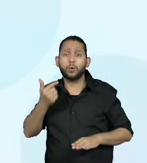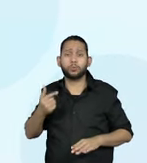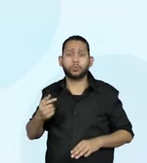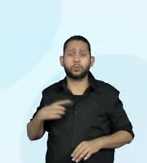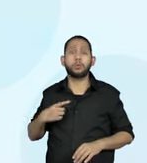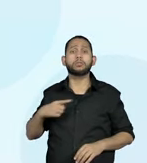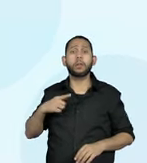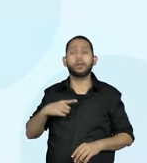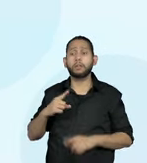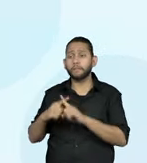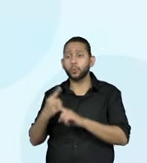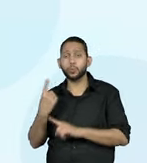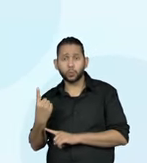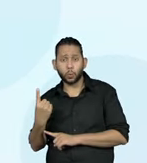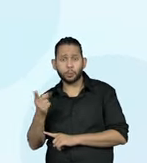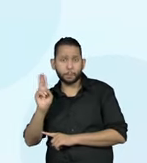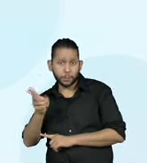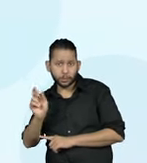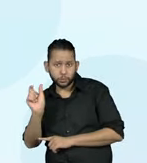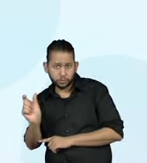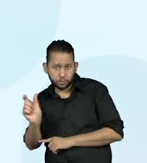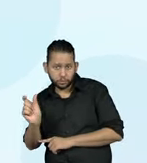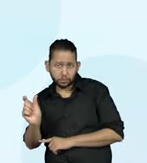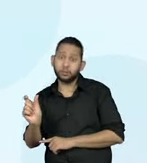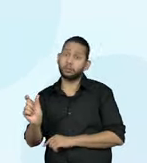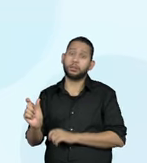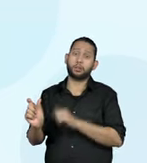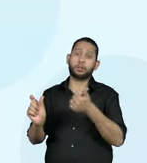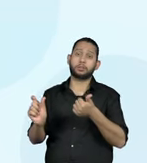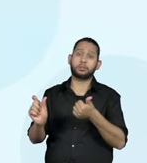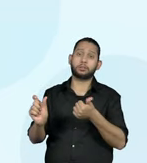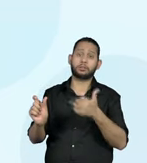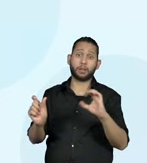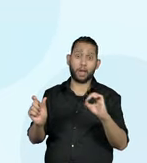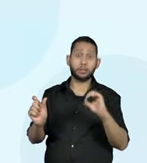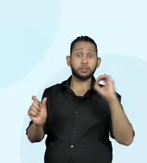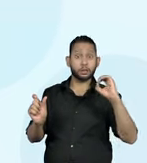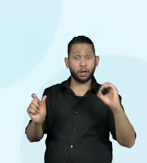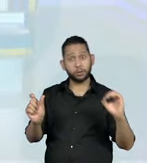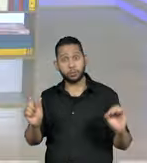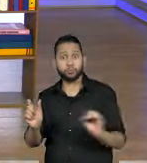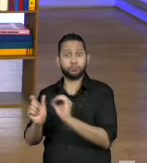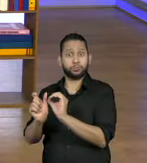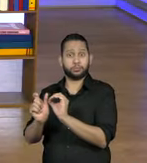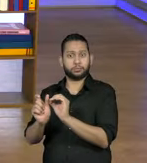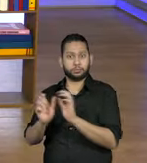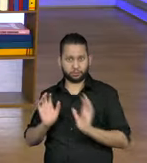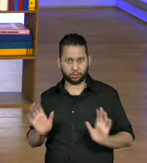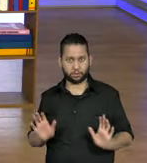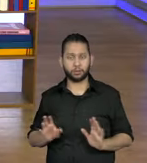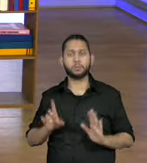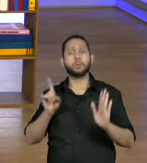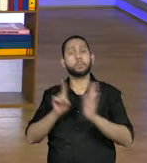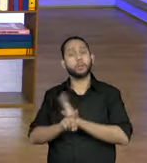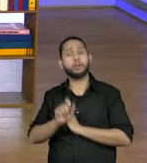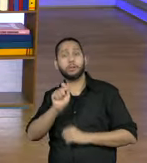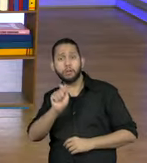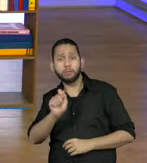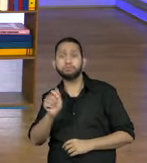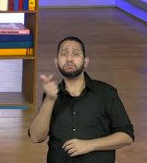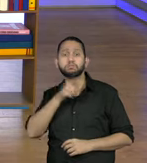né? E acrescentar o 0. Essa é uma das estratégias, ok? Então, questão A